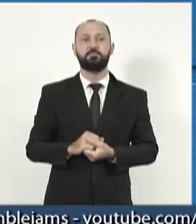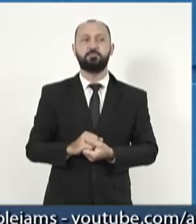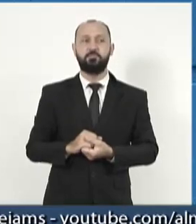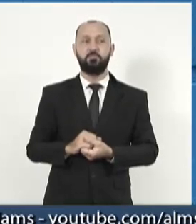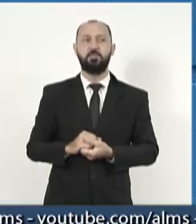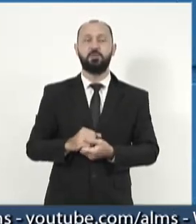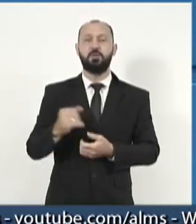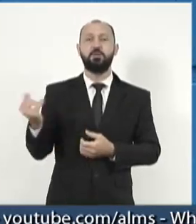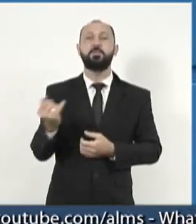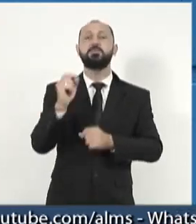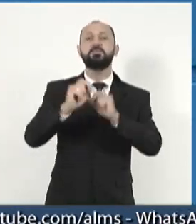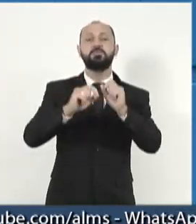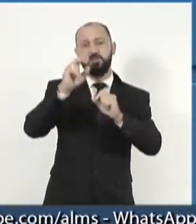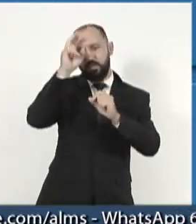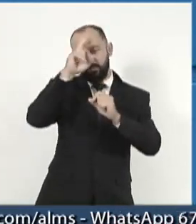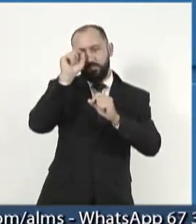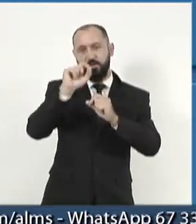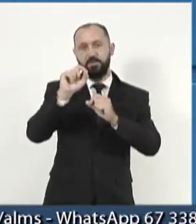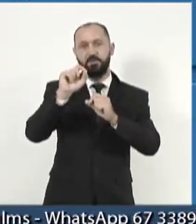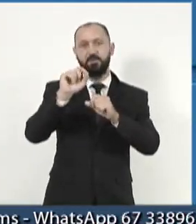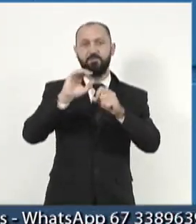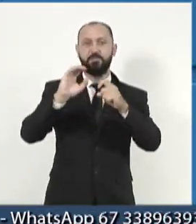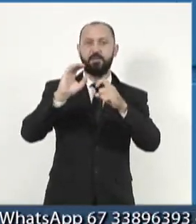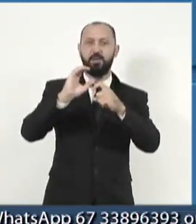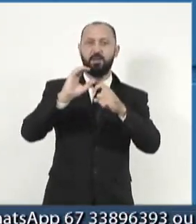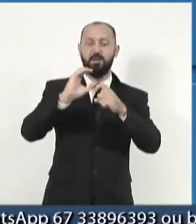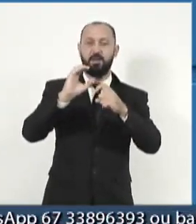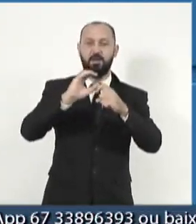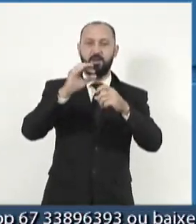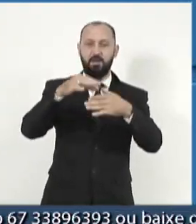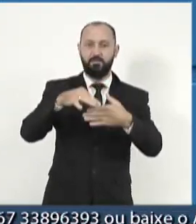servidor público e buscamos,